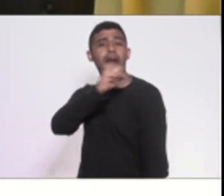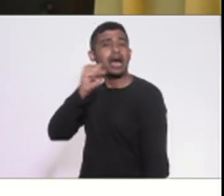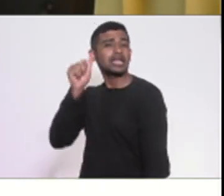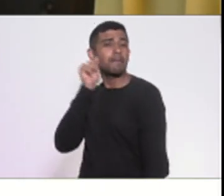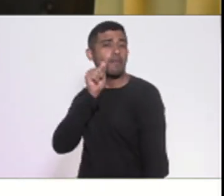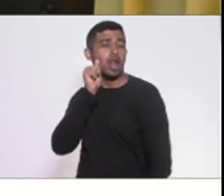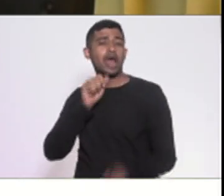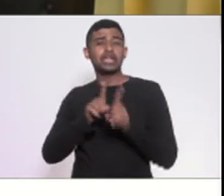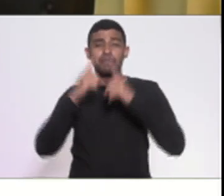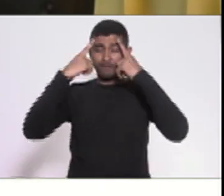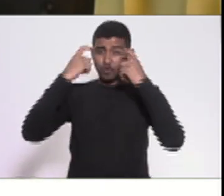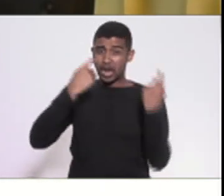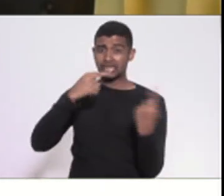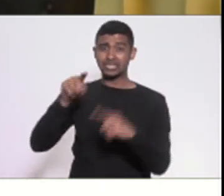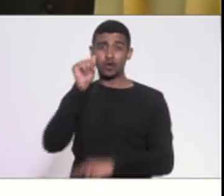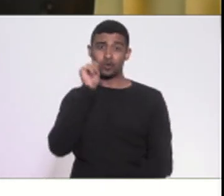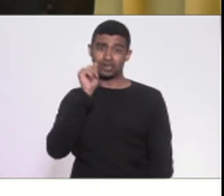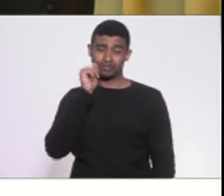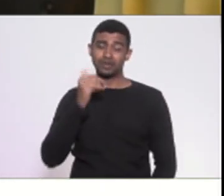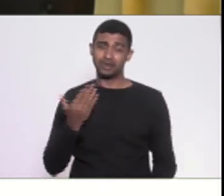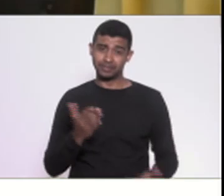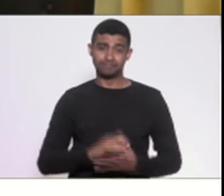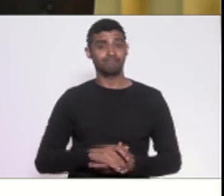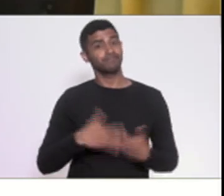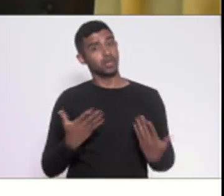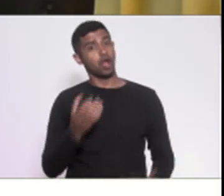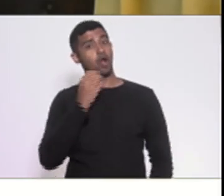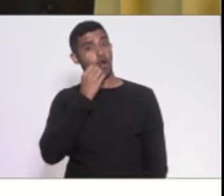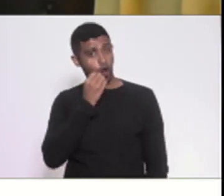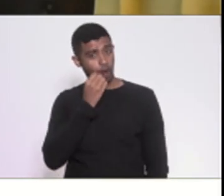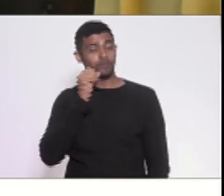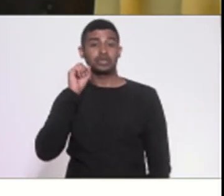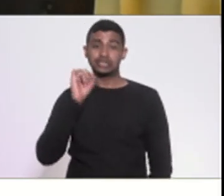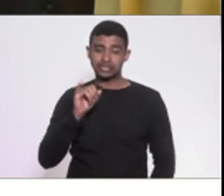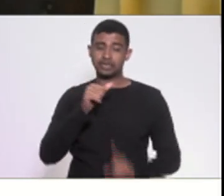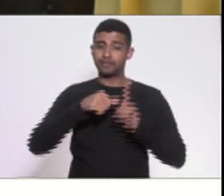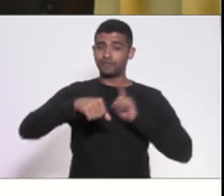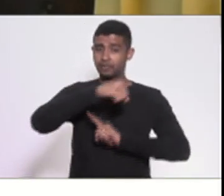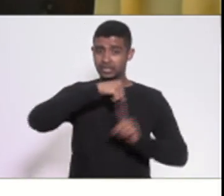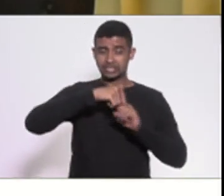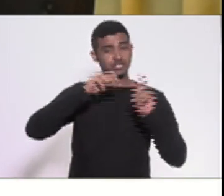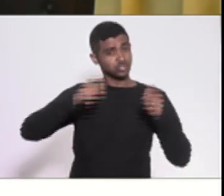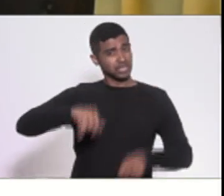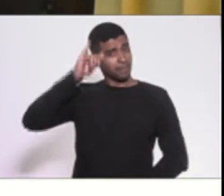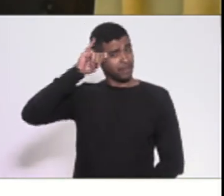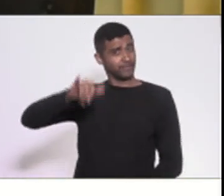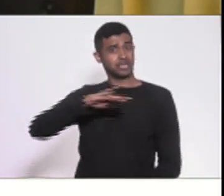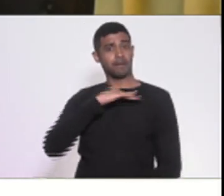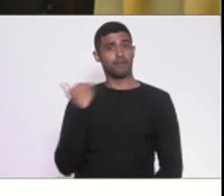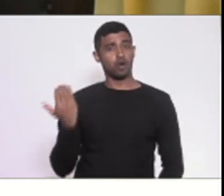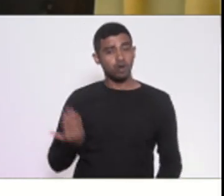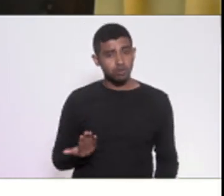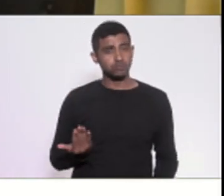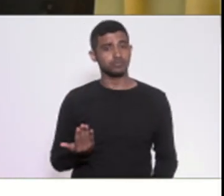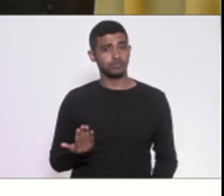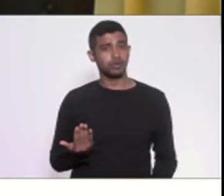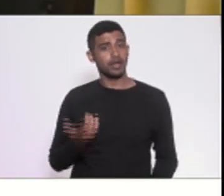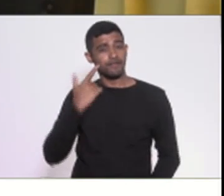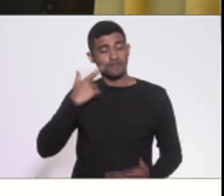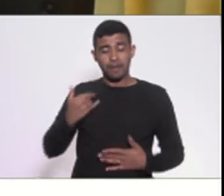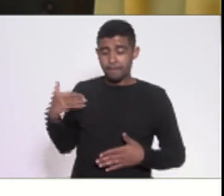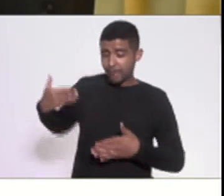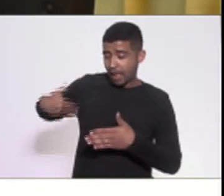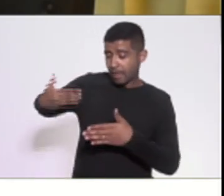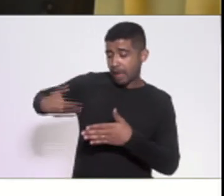de violência contra as mulheres. Por óbvio, se o feminicídio é uma morte evitável e se está geralmente ao fim de uma